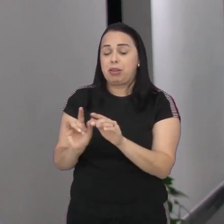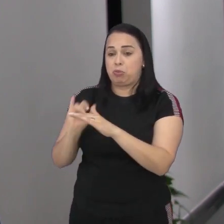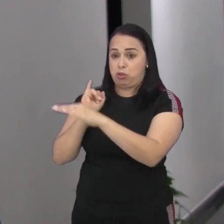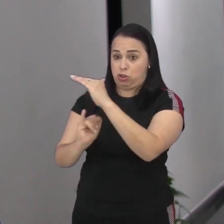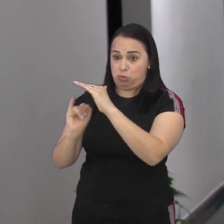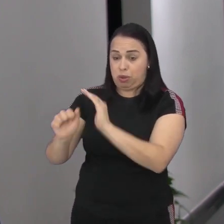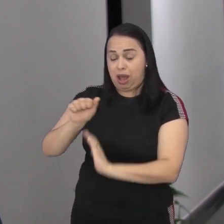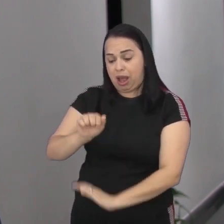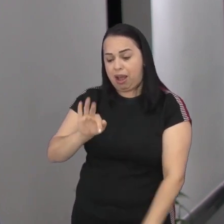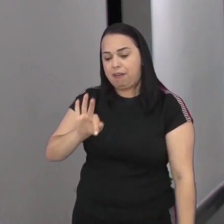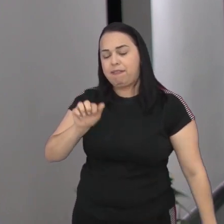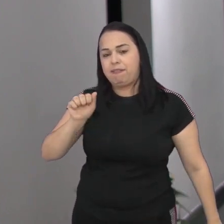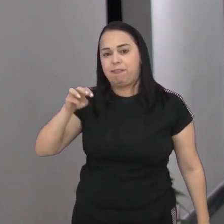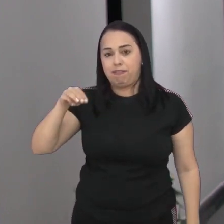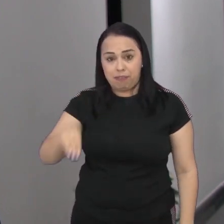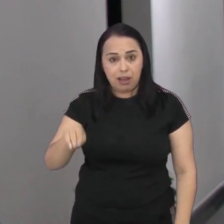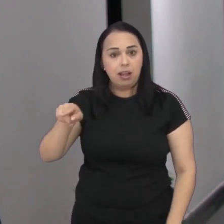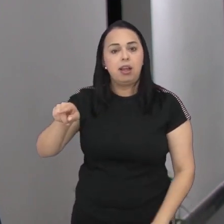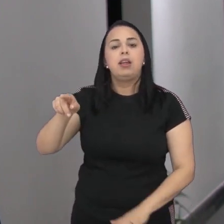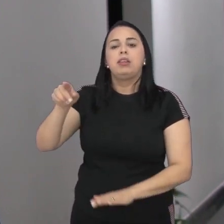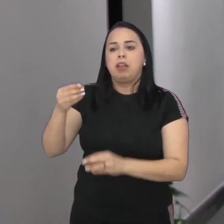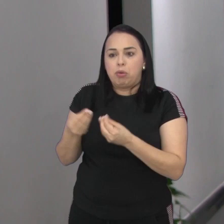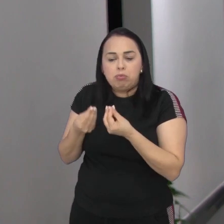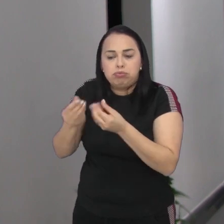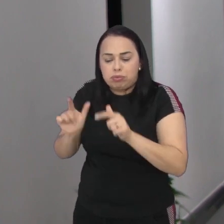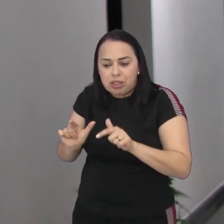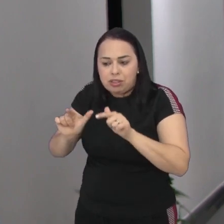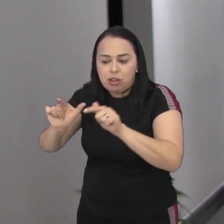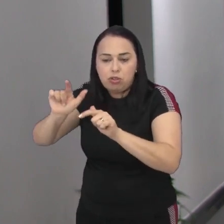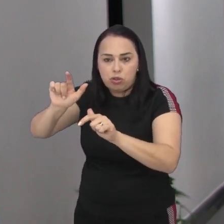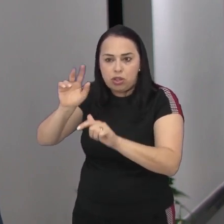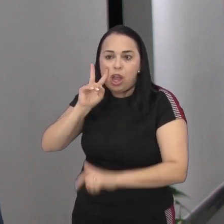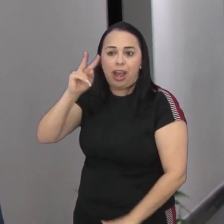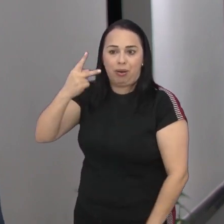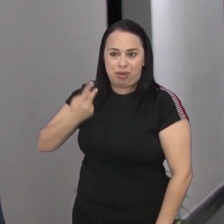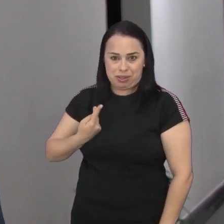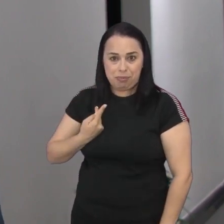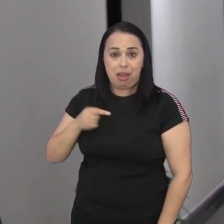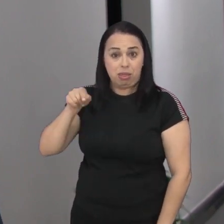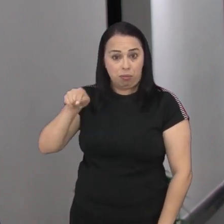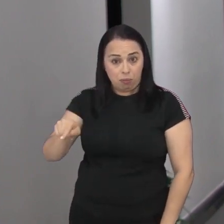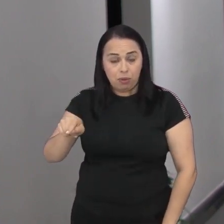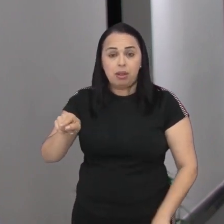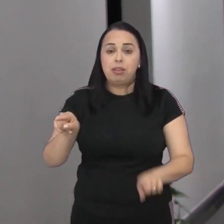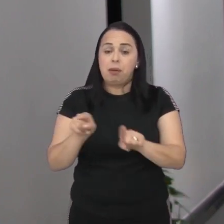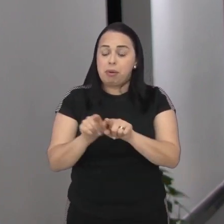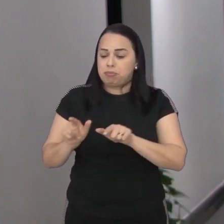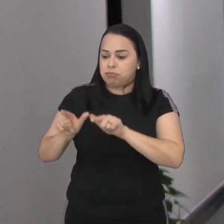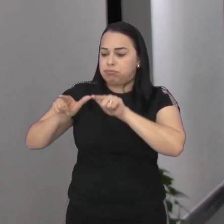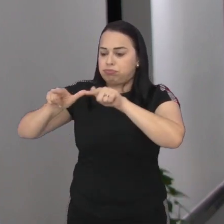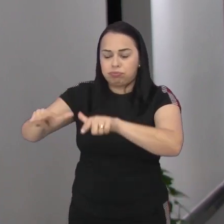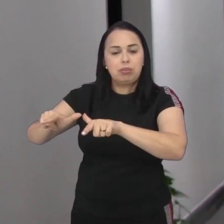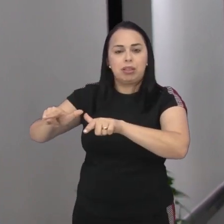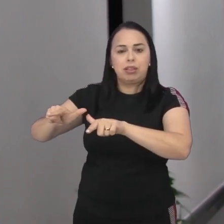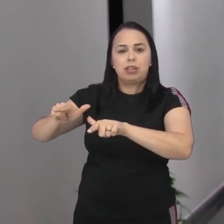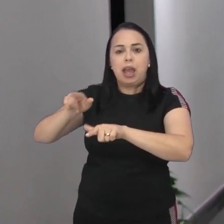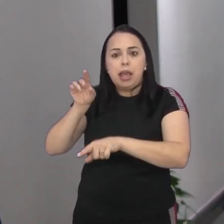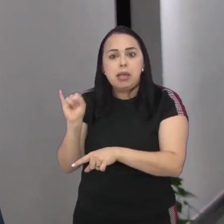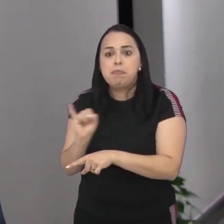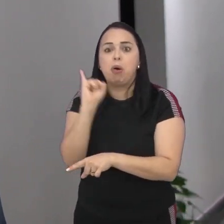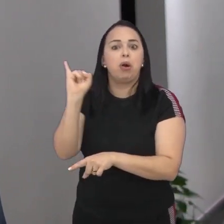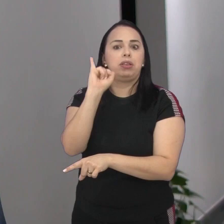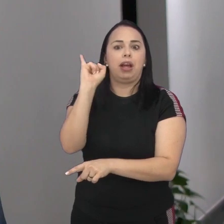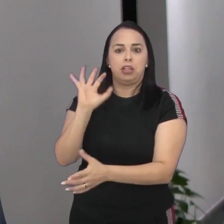AFAM e foi votado de maneira unânime. E aí começou a história, né? E com esse título de utilidade